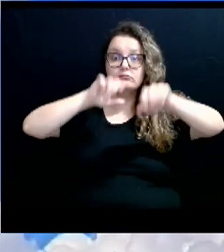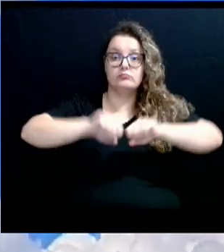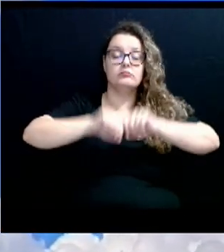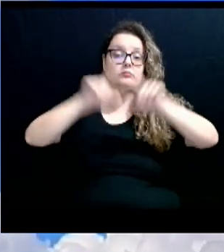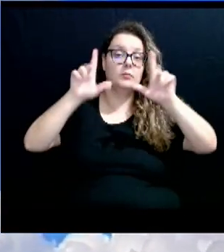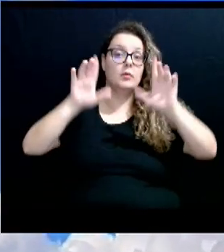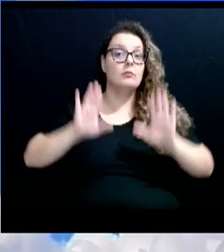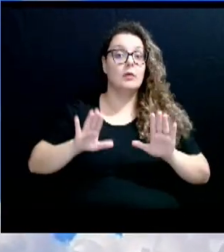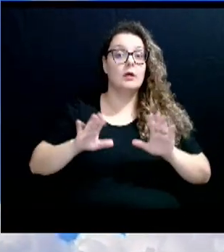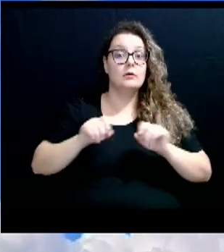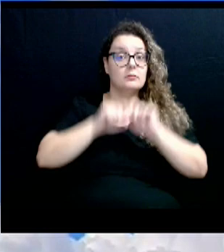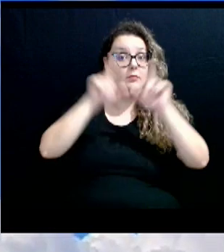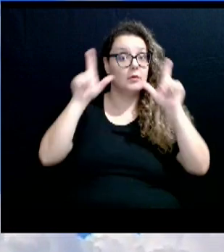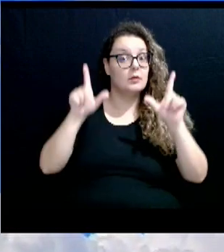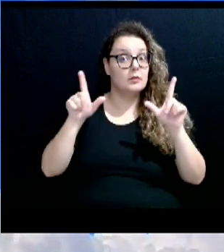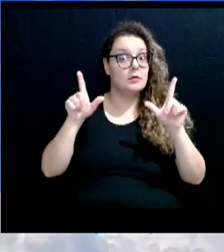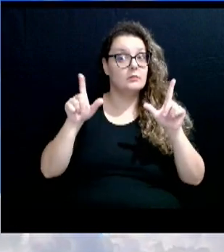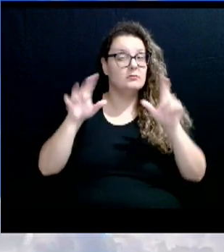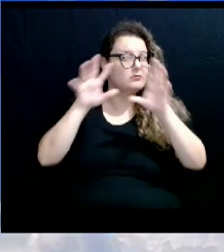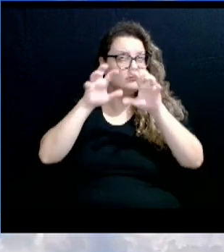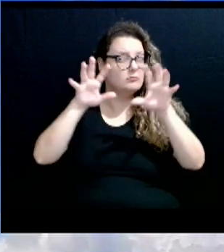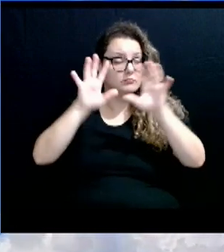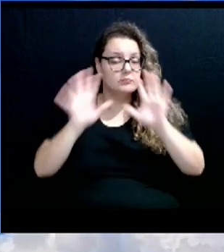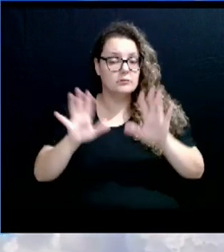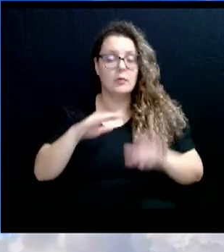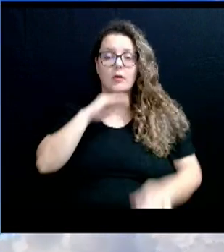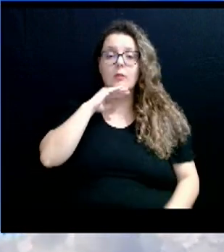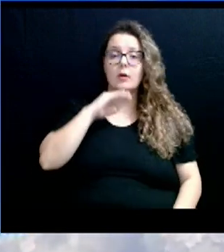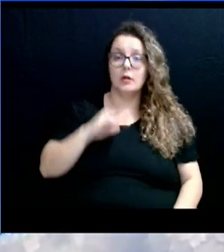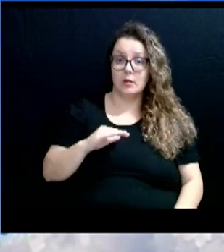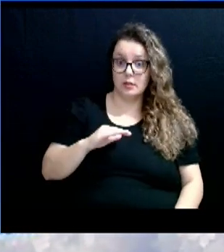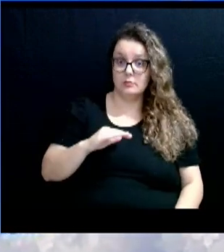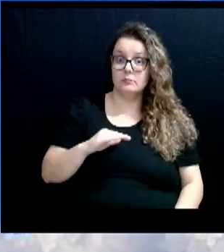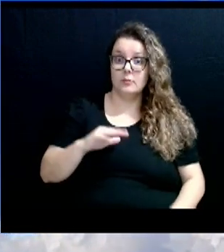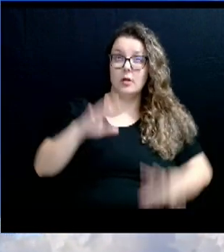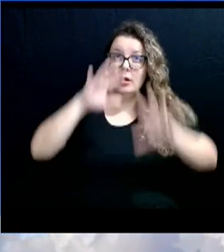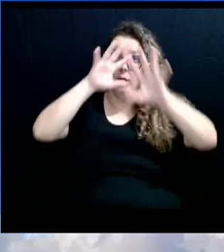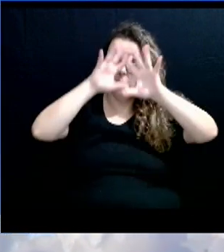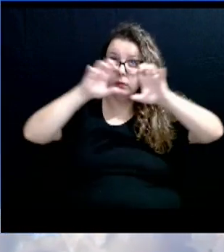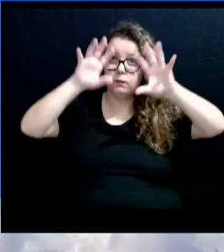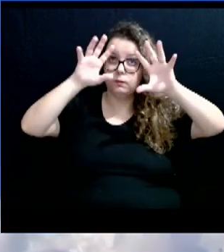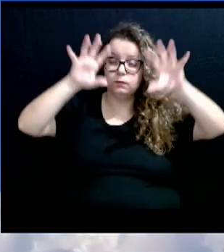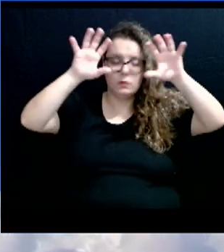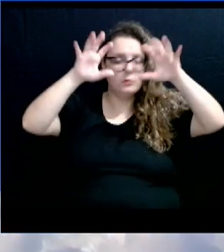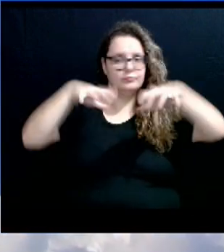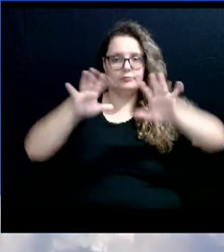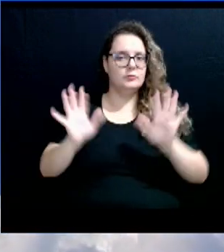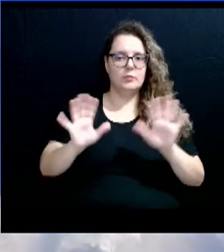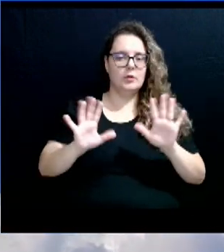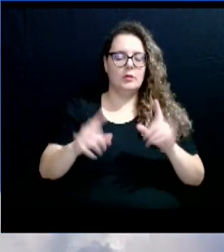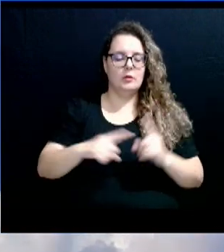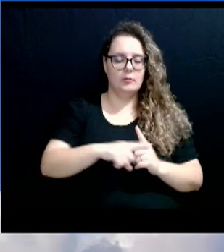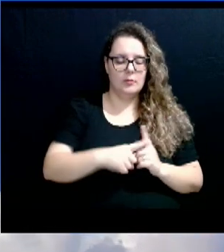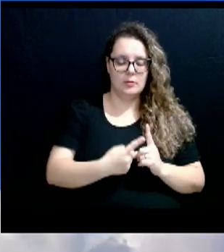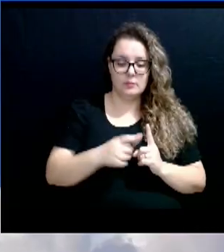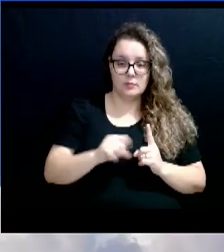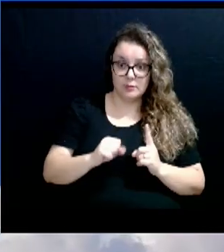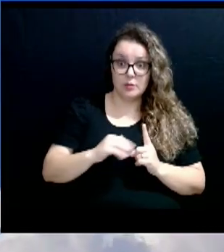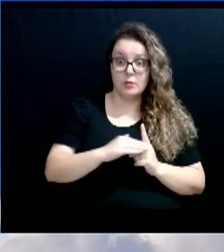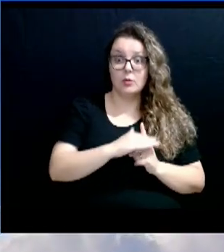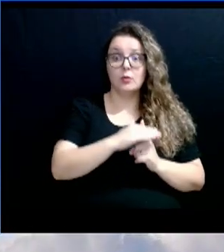manhã não tão nublado. À tarde o céu mais nublado, mas não chove não, viu? Mínima 18, máxima 24,